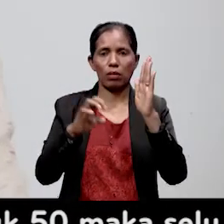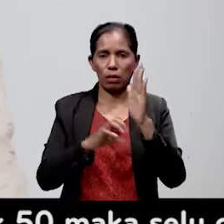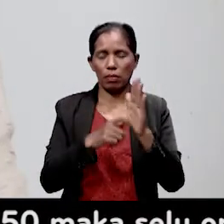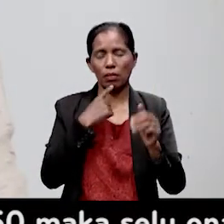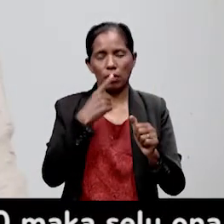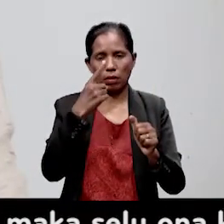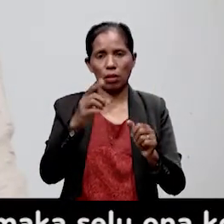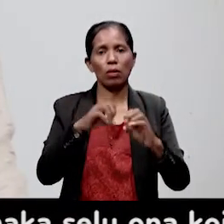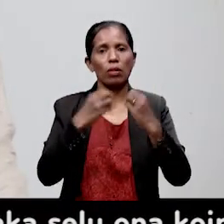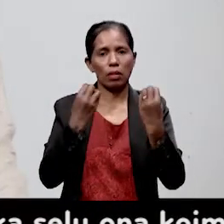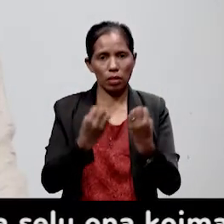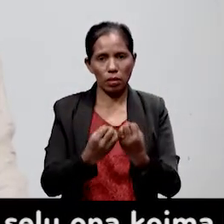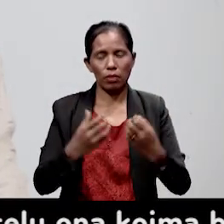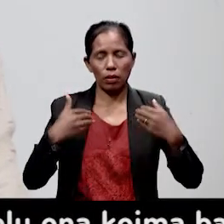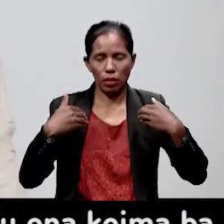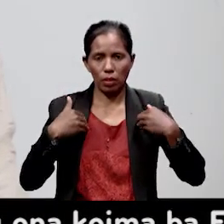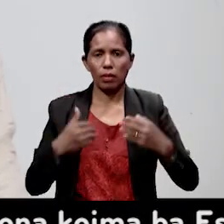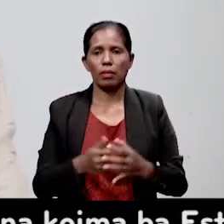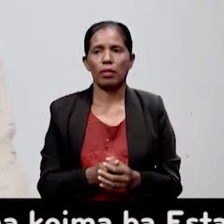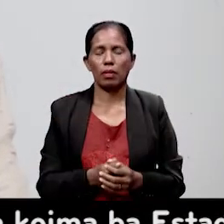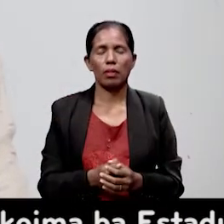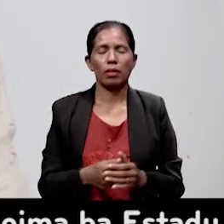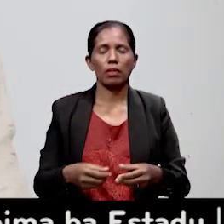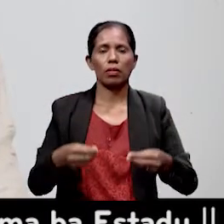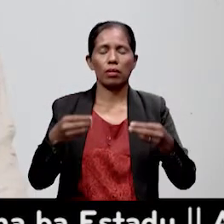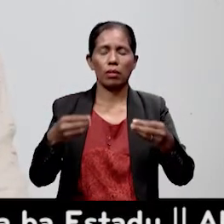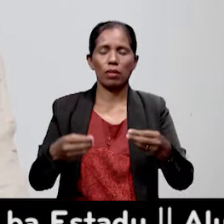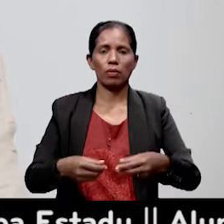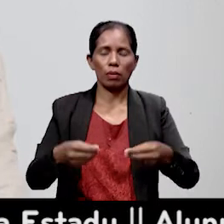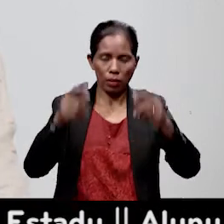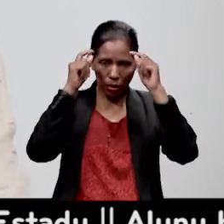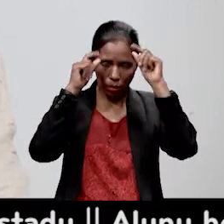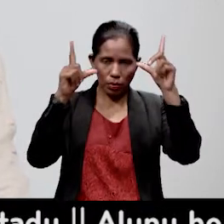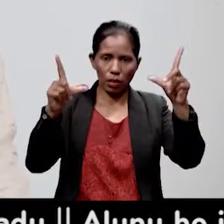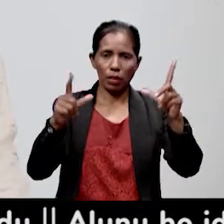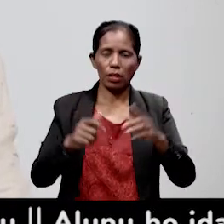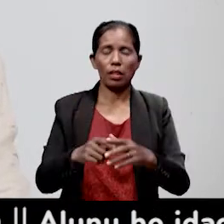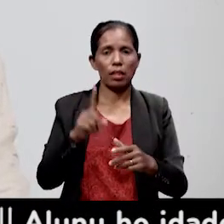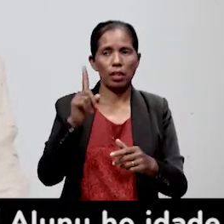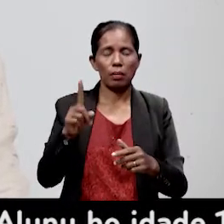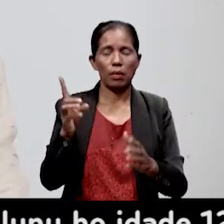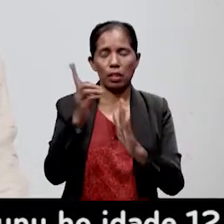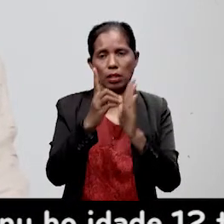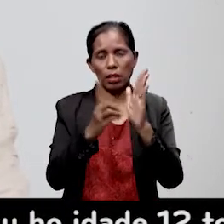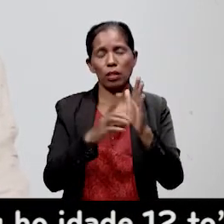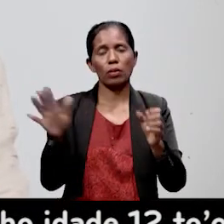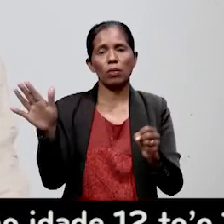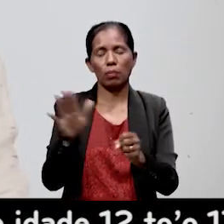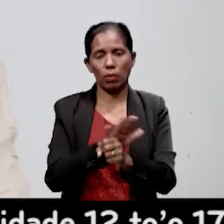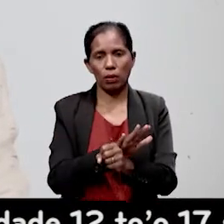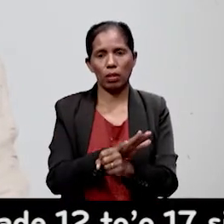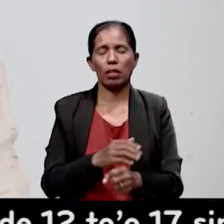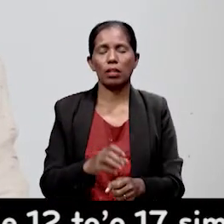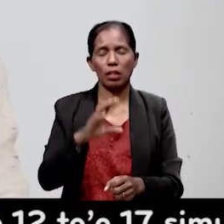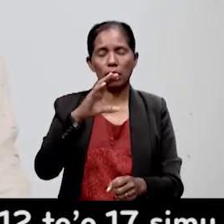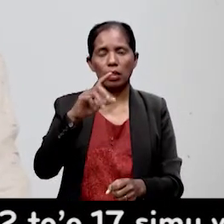a organização Nebe Nisefia, se oferece para Timor-Leste, e dados completos para a CTBT União